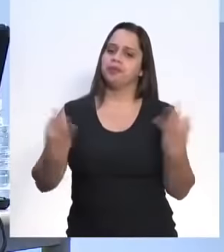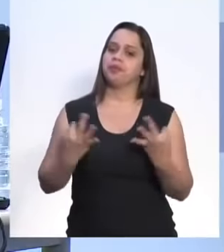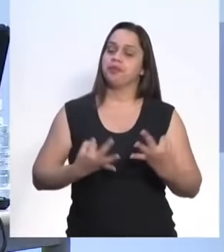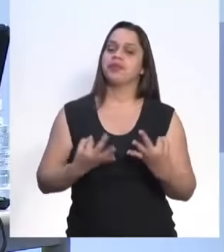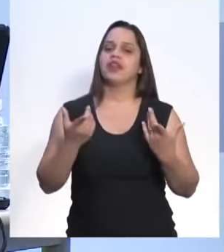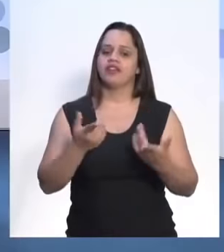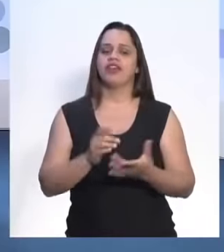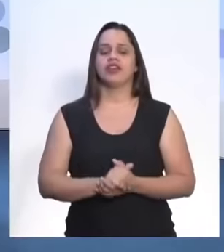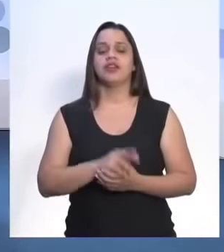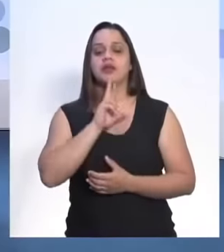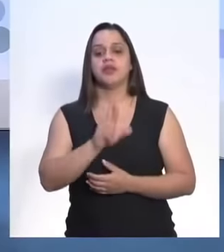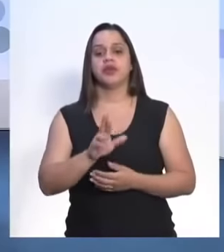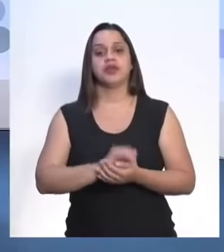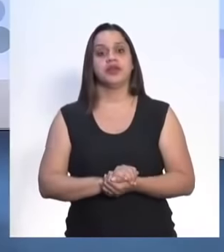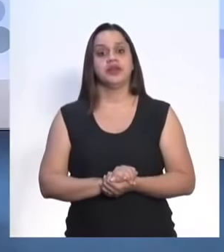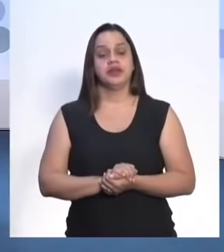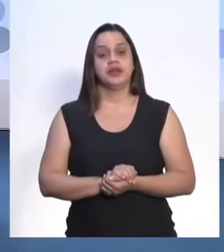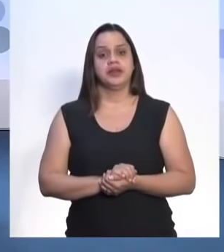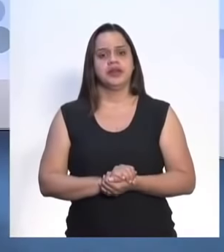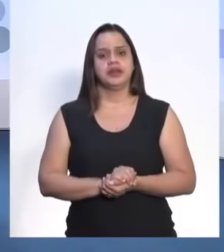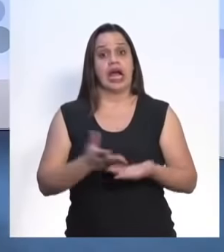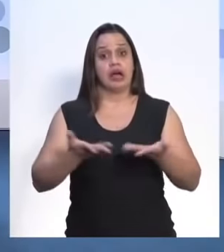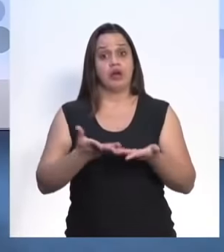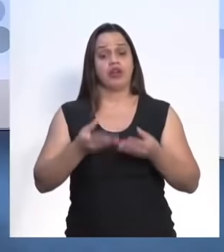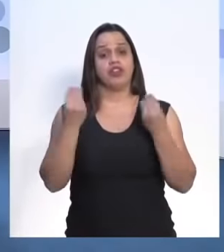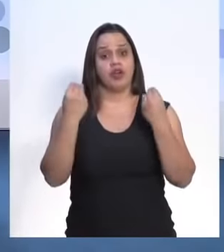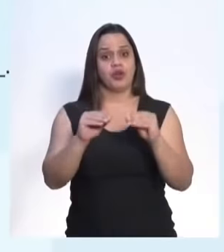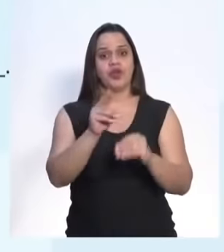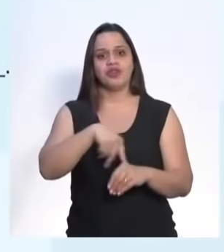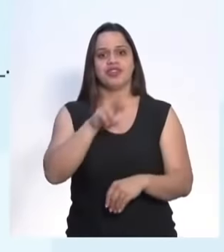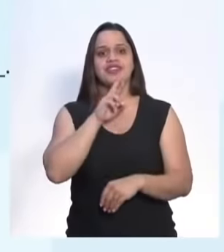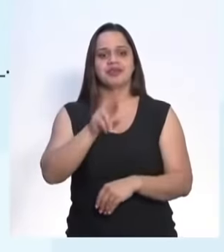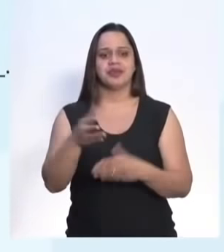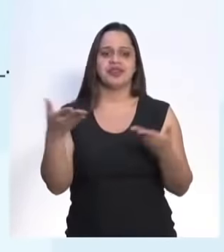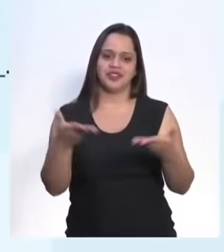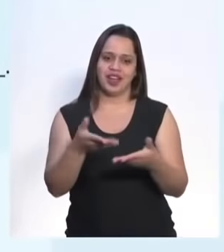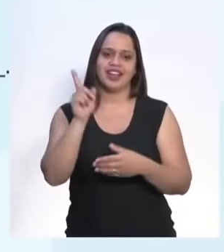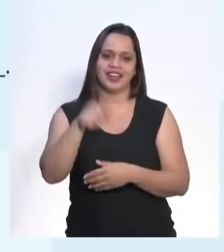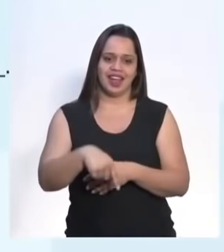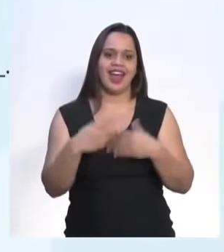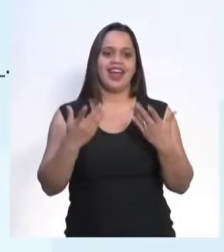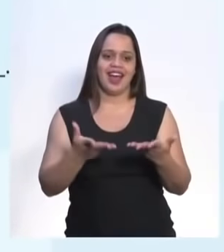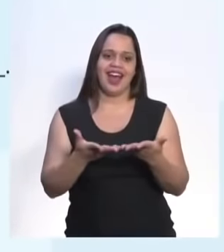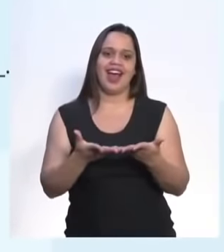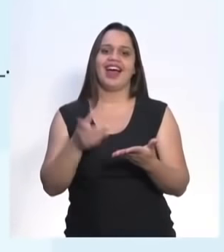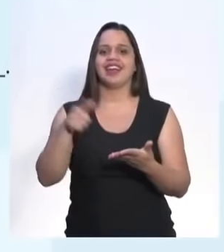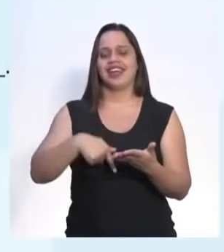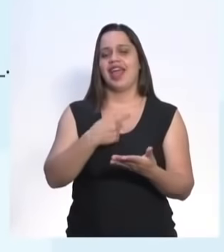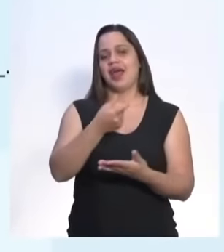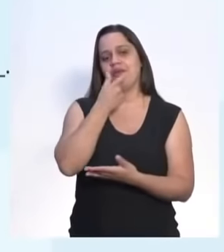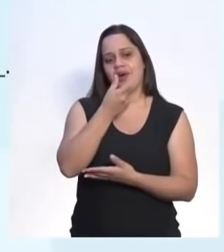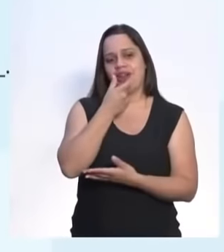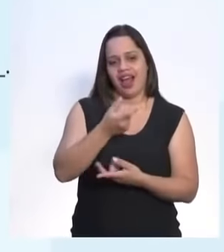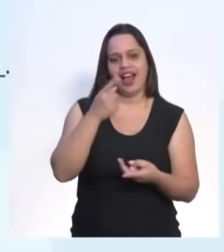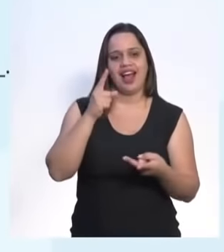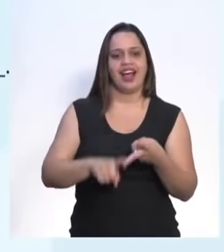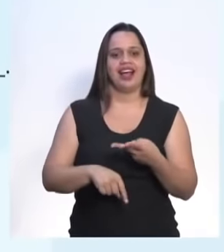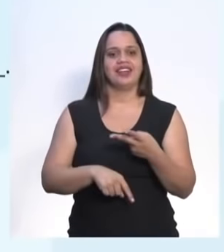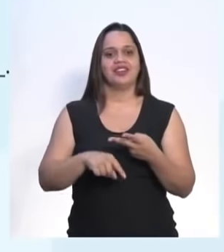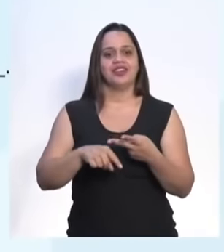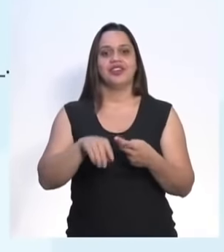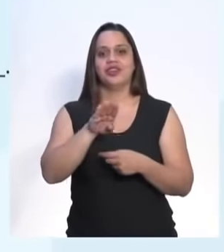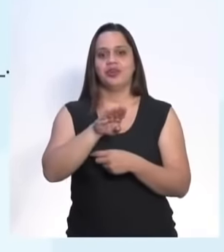Perfeito. Aí eu coloquei o que vocês já responderam. Que aí eu Bora. tinha colocado a bolacha, olha ali embaixo, e